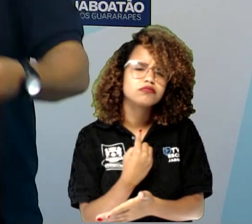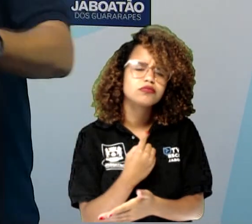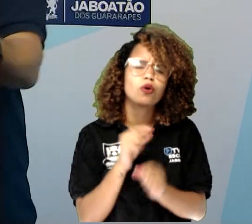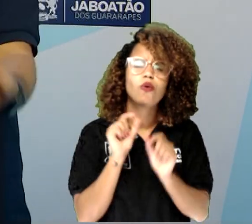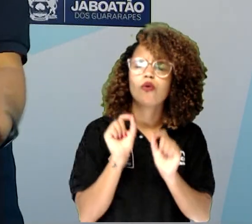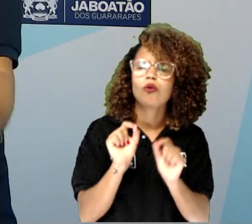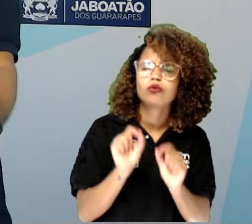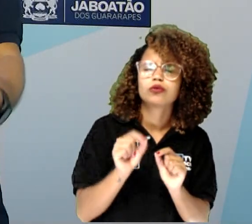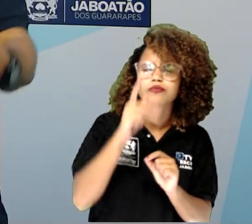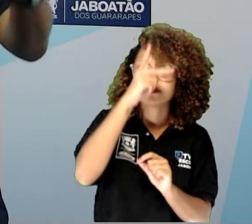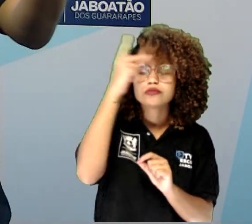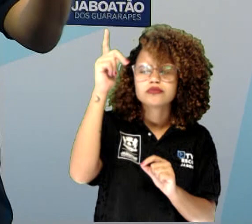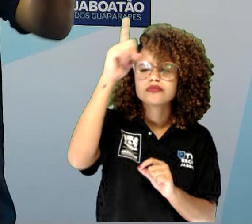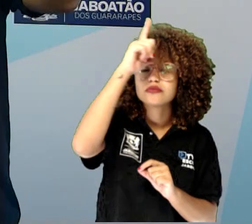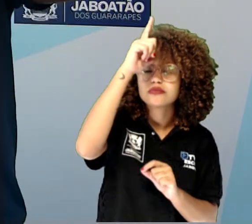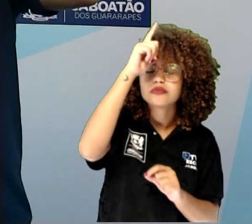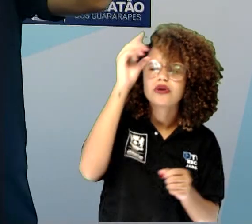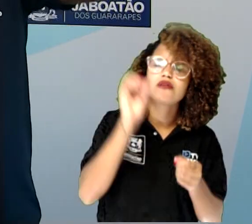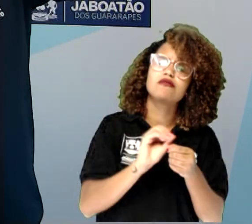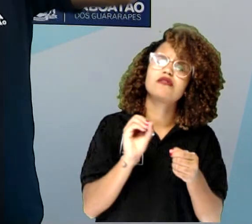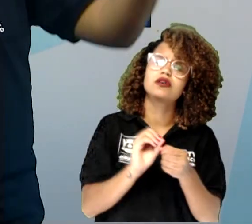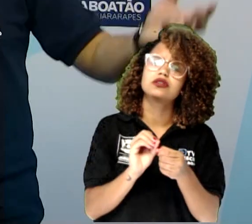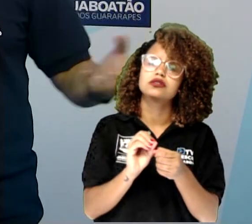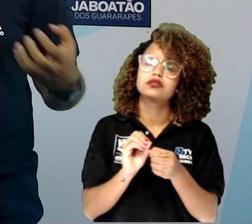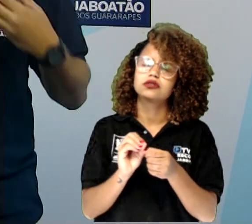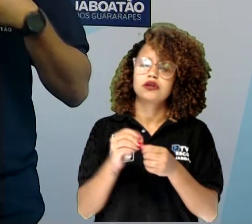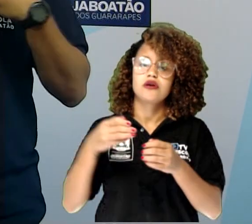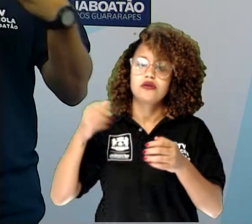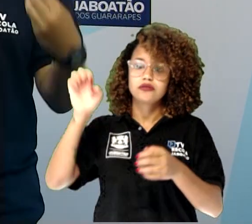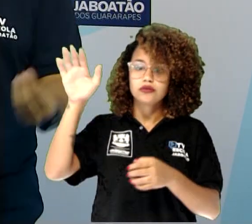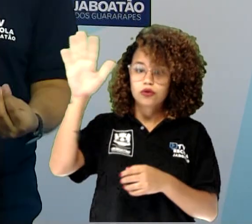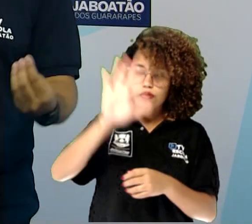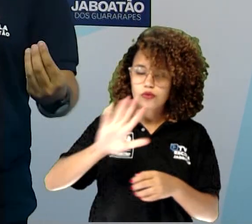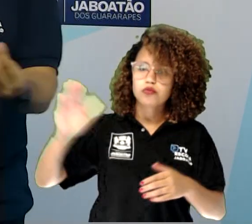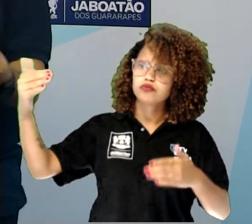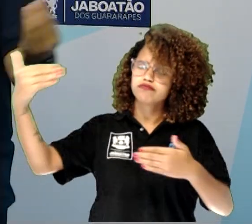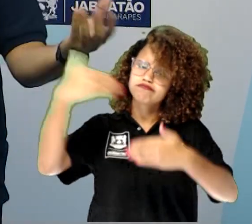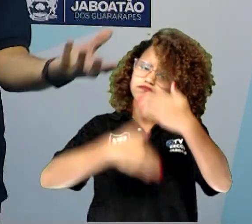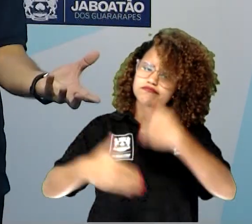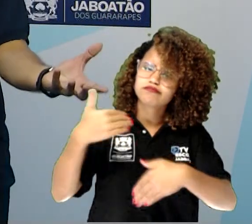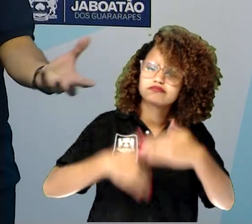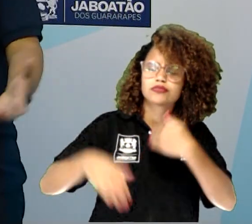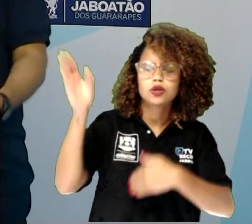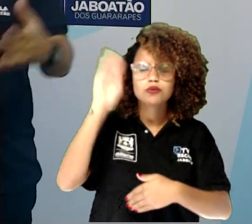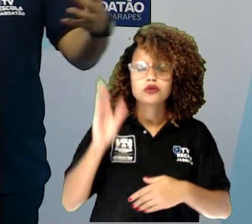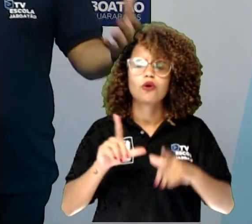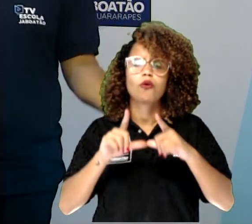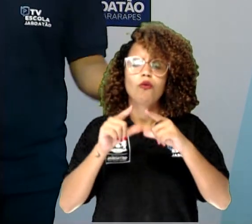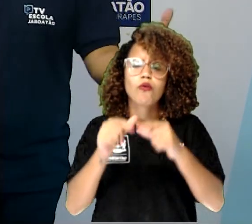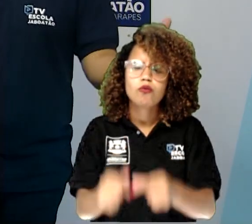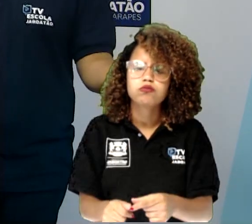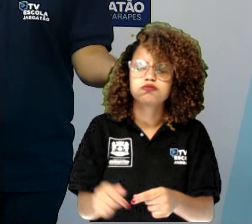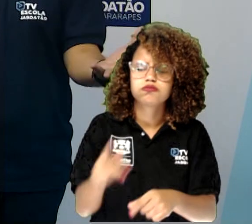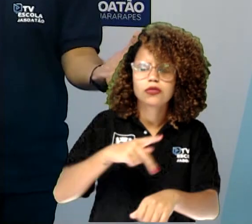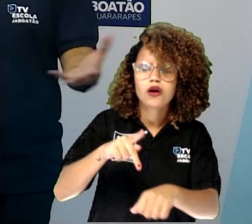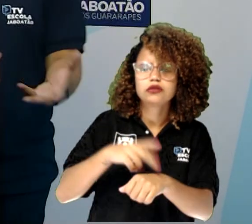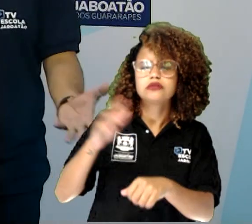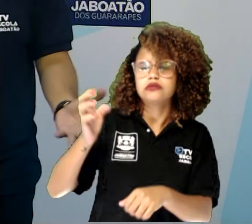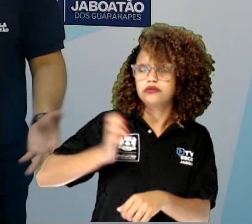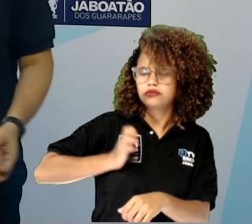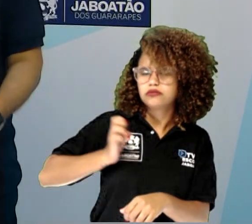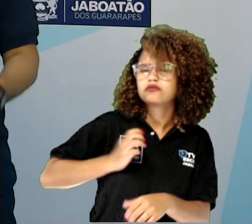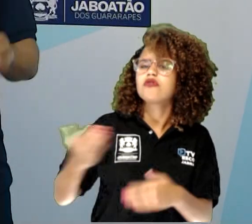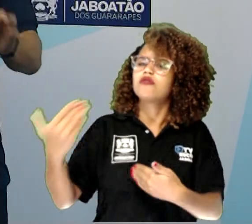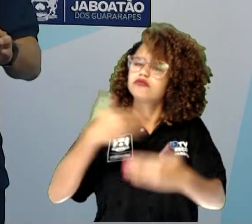o que é que um alemão faria para sair da Europa e vir para o Brasil logo? Um japonês, um país rico, né? O Japão, vir